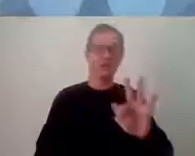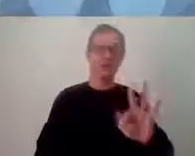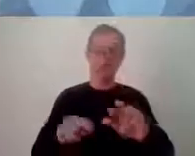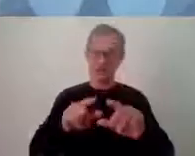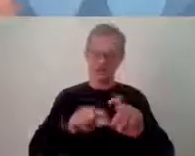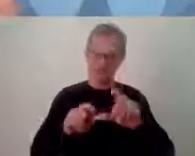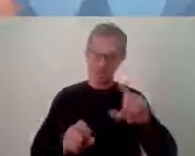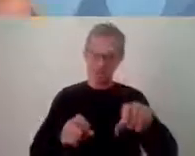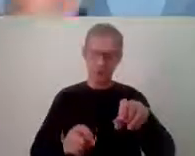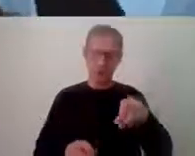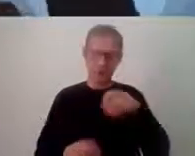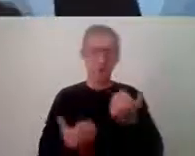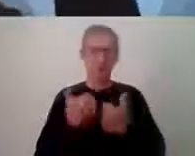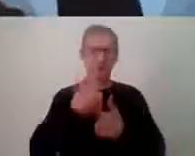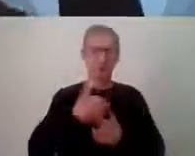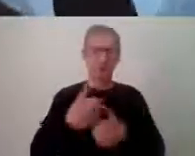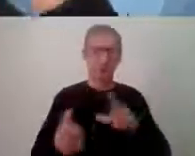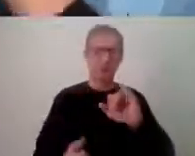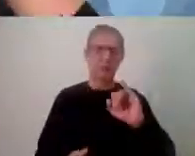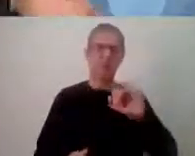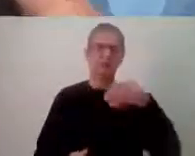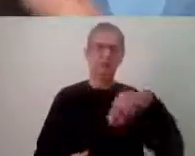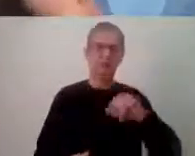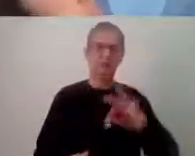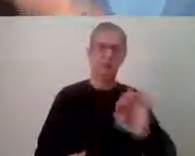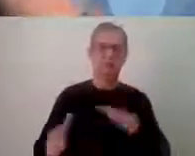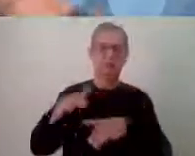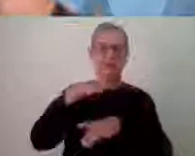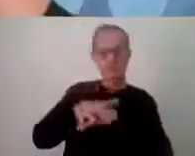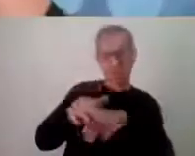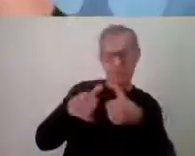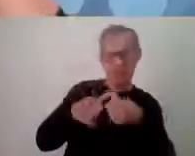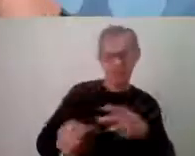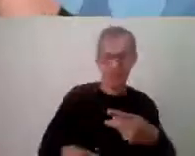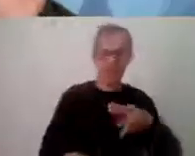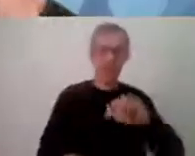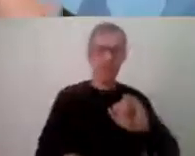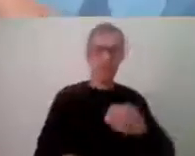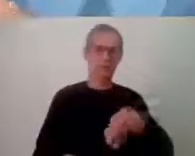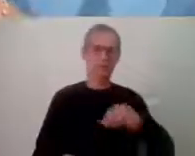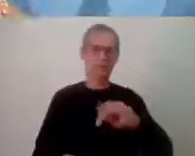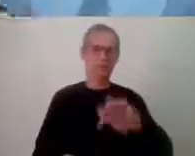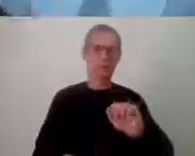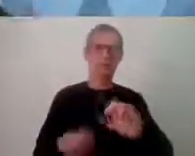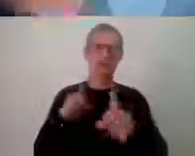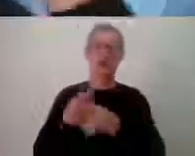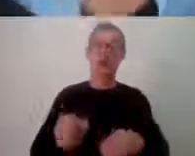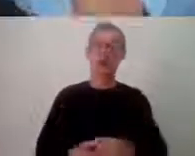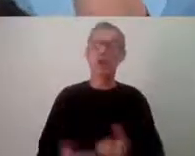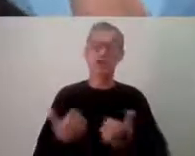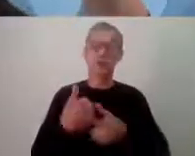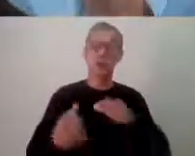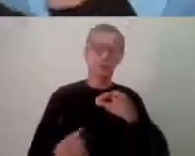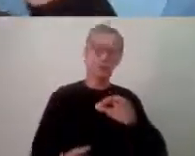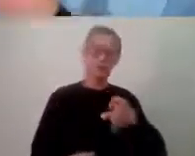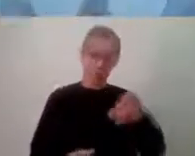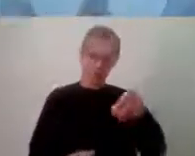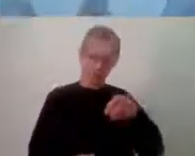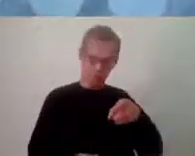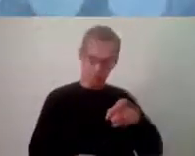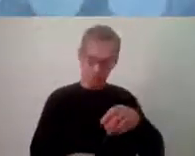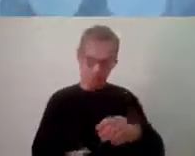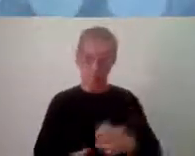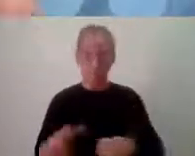Você substitui o limite de cima no lugar dessa primitiva que você encontrou, no lugar de x, né? Menos a